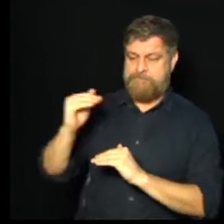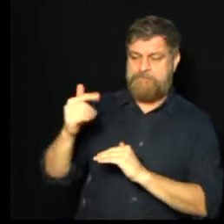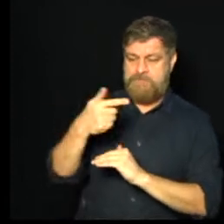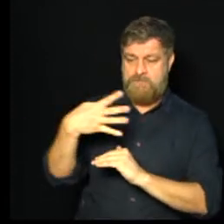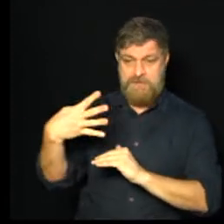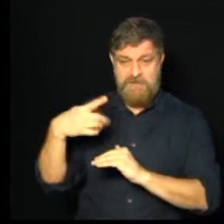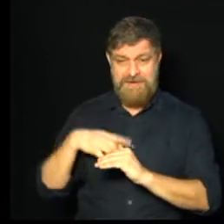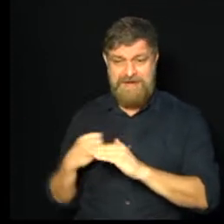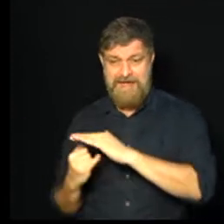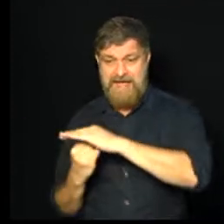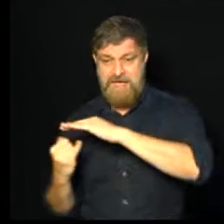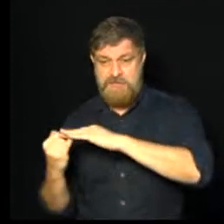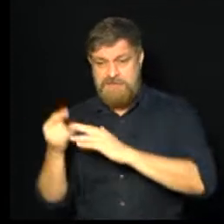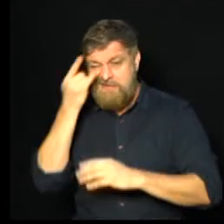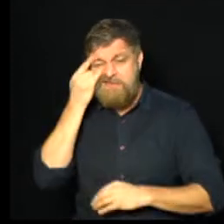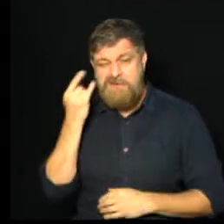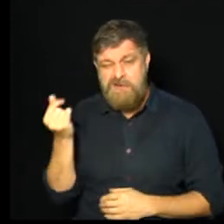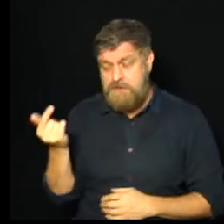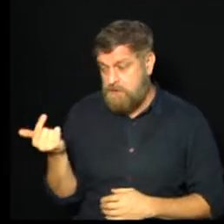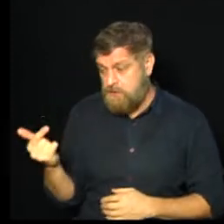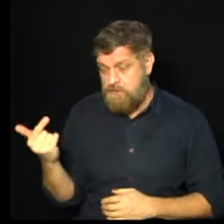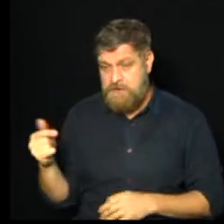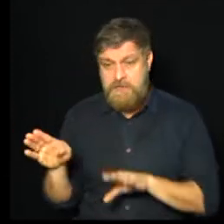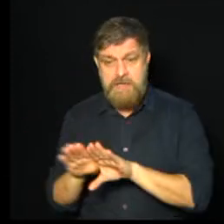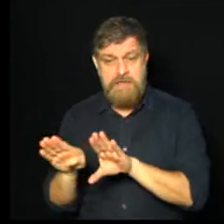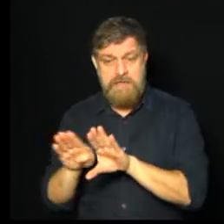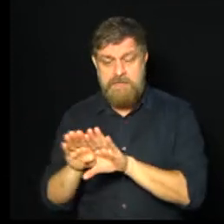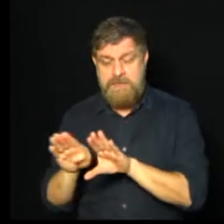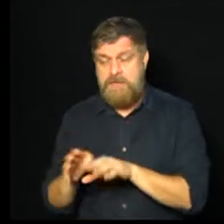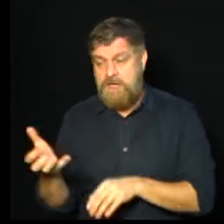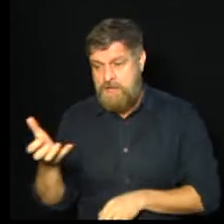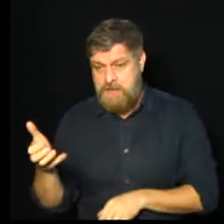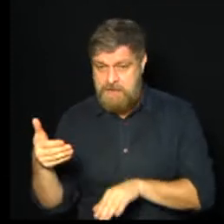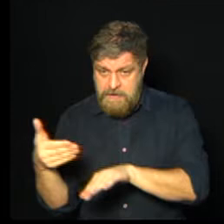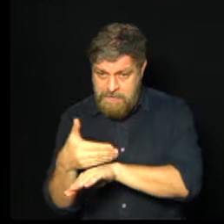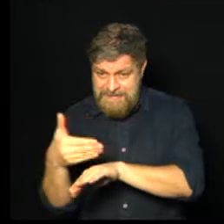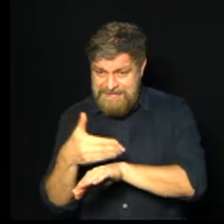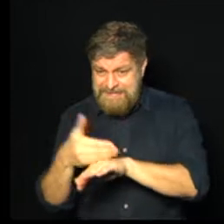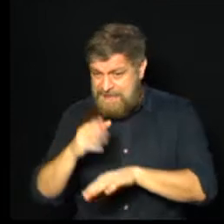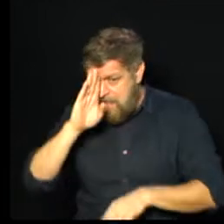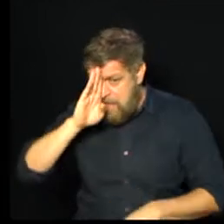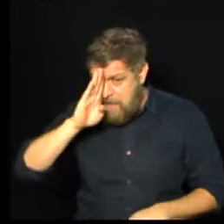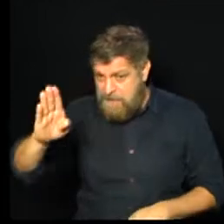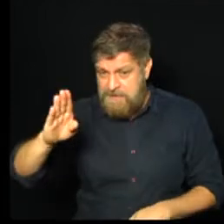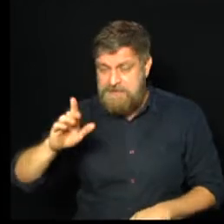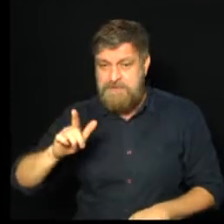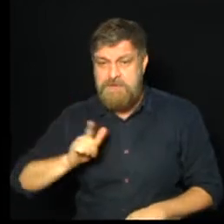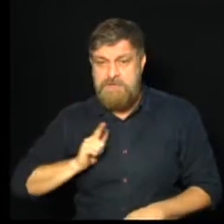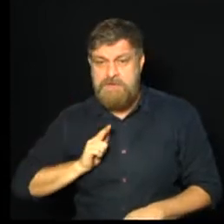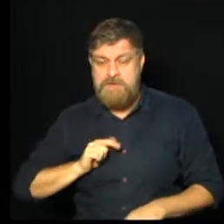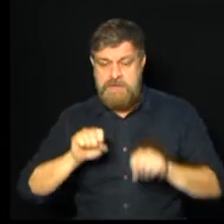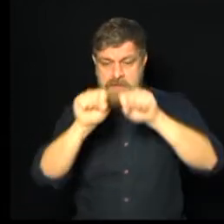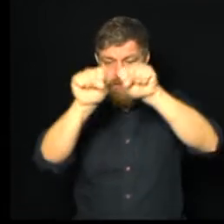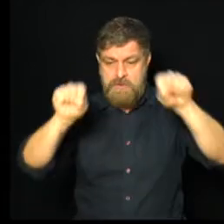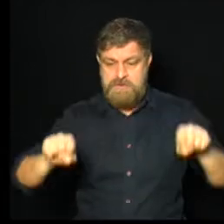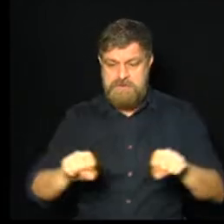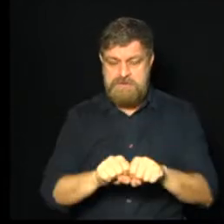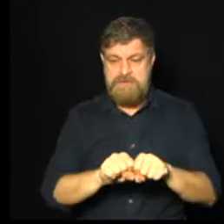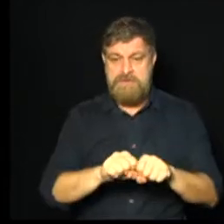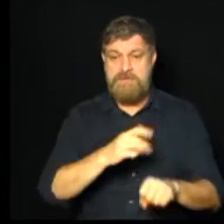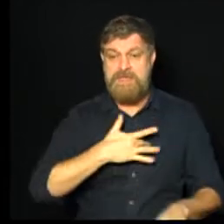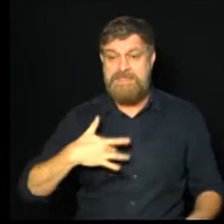as entidades filantrópicas e as sem fins lucrativos terão preferência para participar do sistema de saúde do